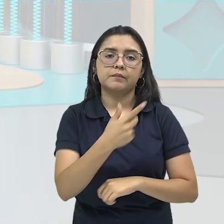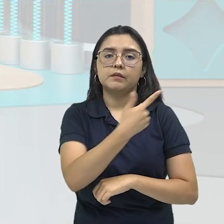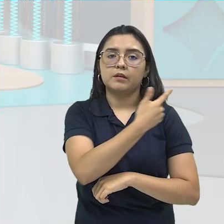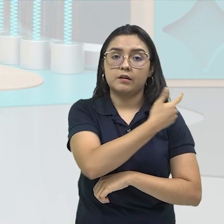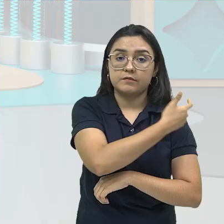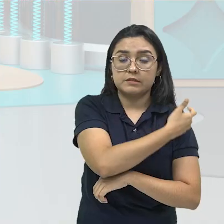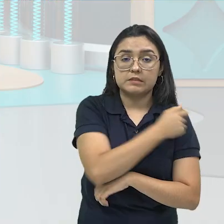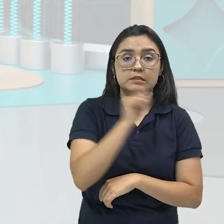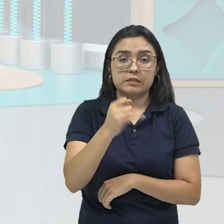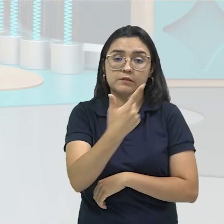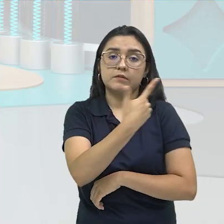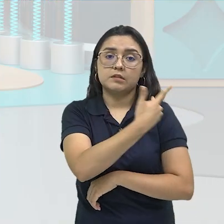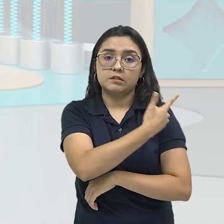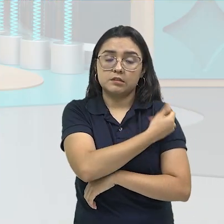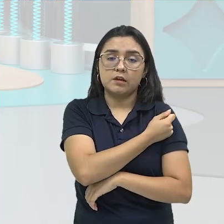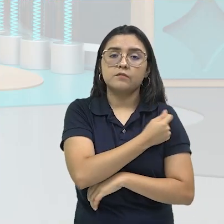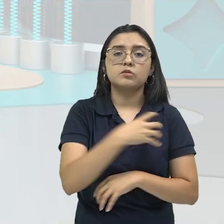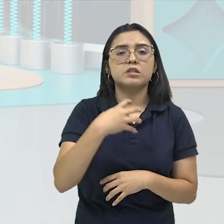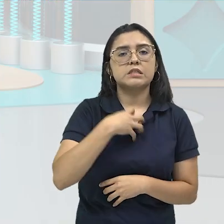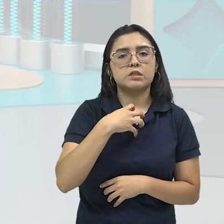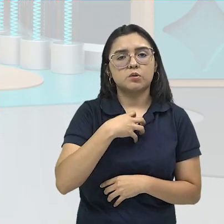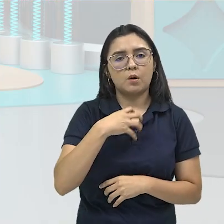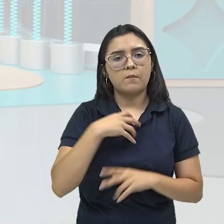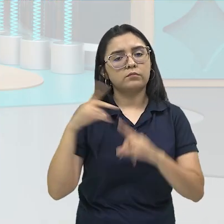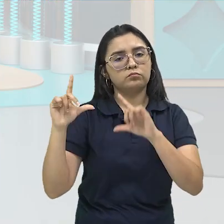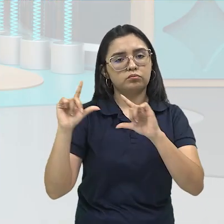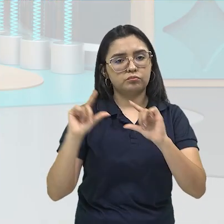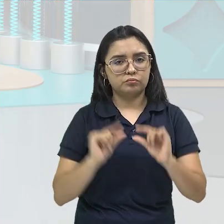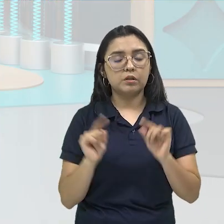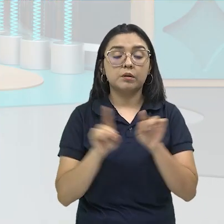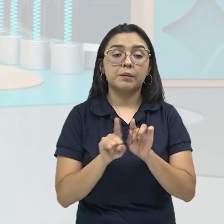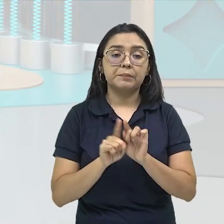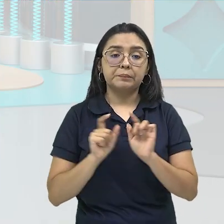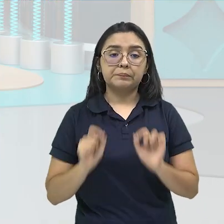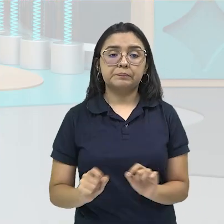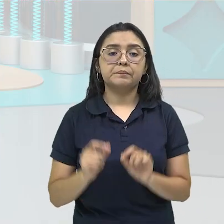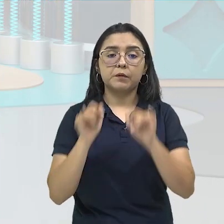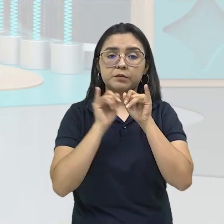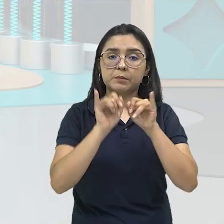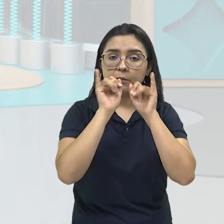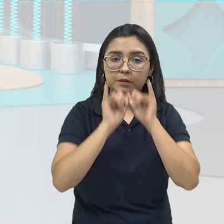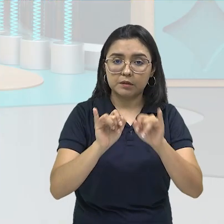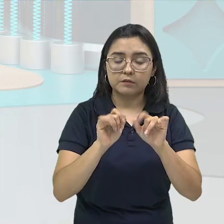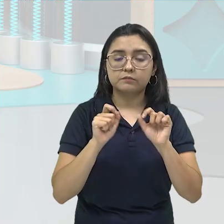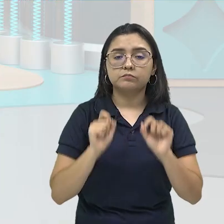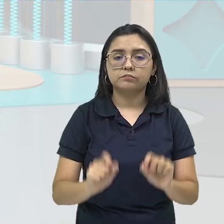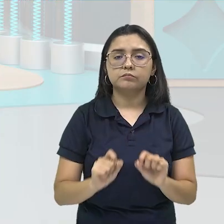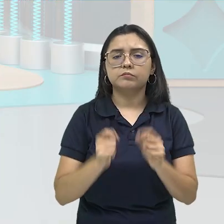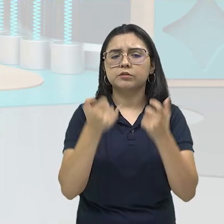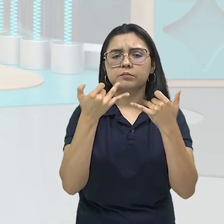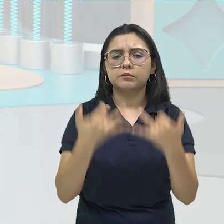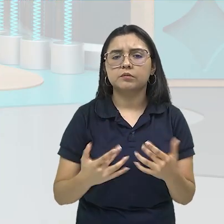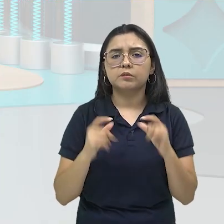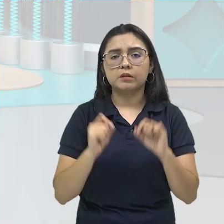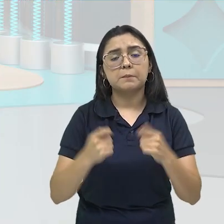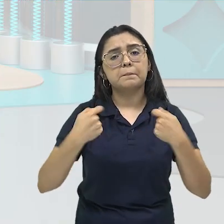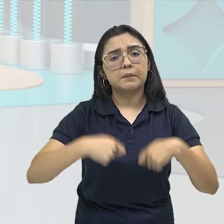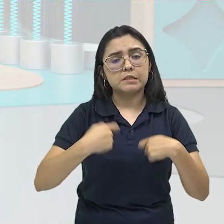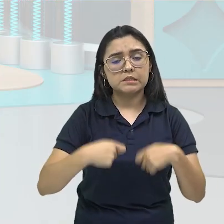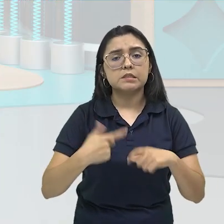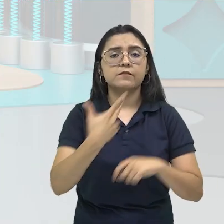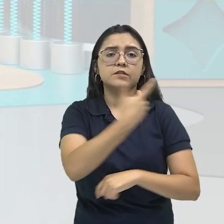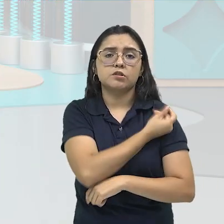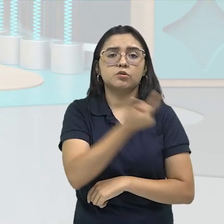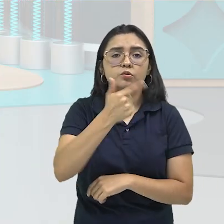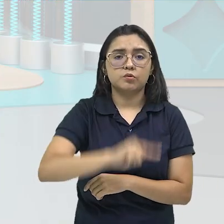doença causa. Então, vem toda uma situação. Nessa propaganda, ele está falando sobre o quê? Sobre o reforço dessa vacina.